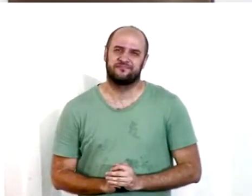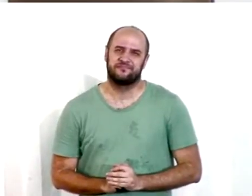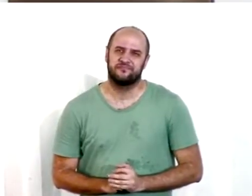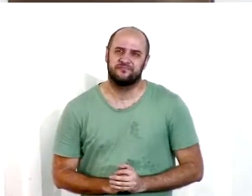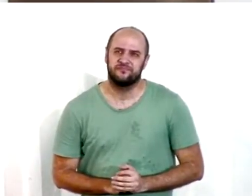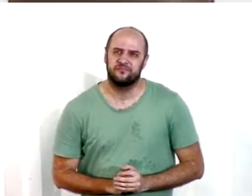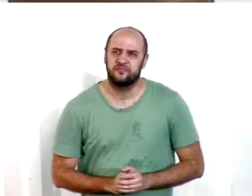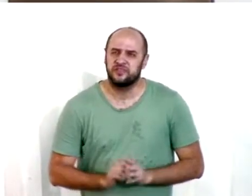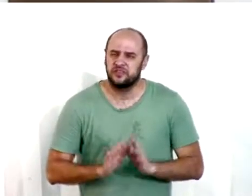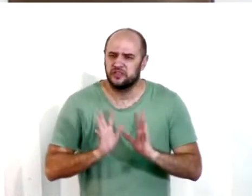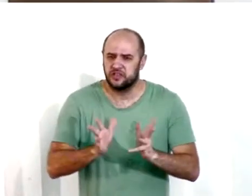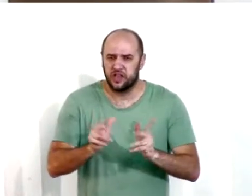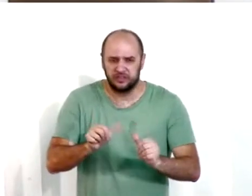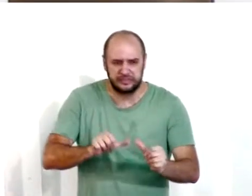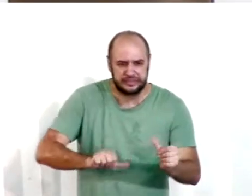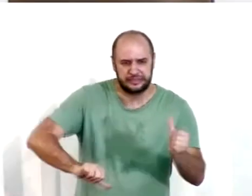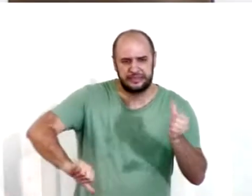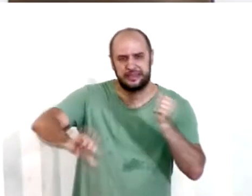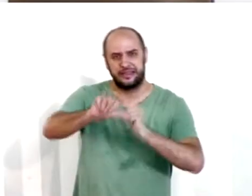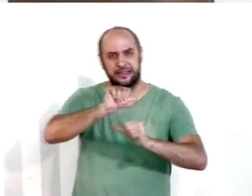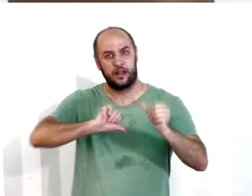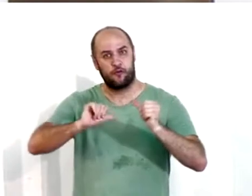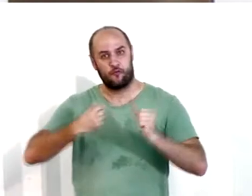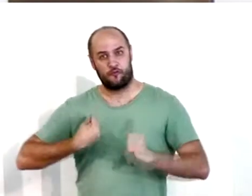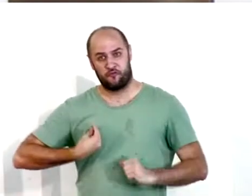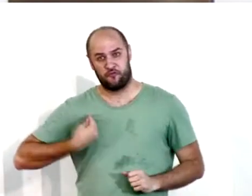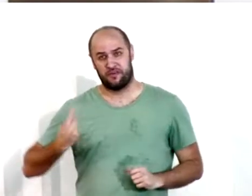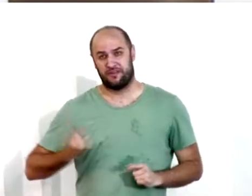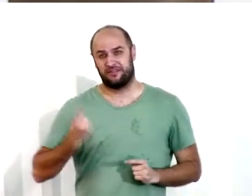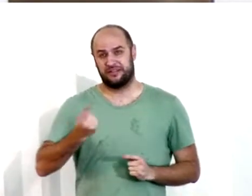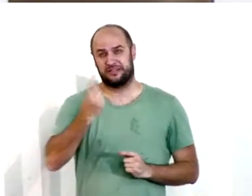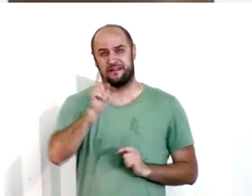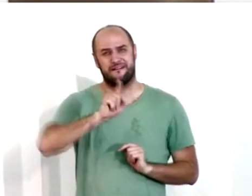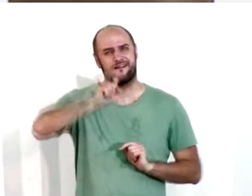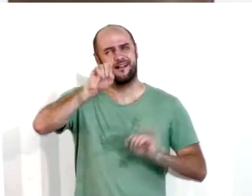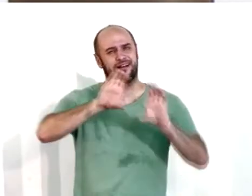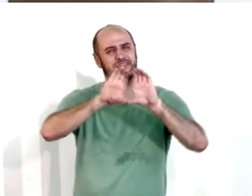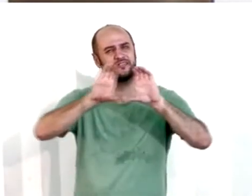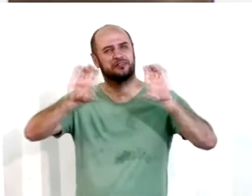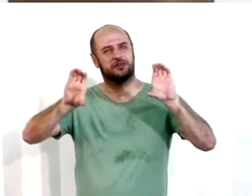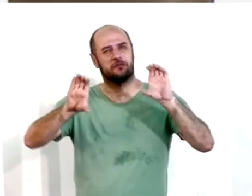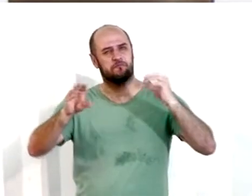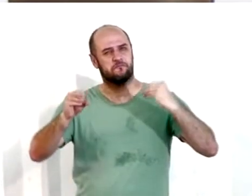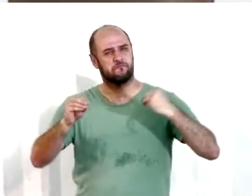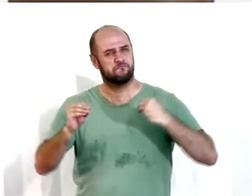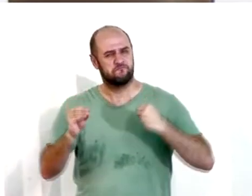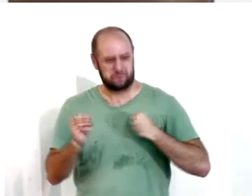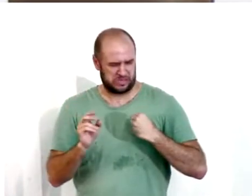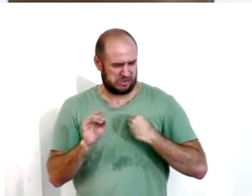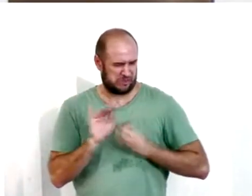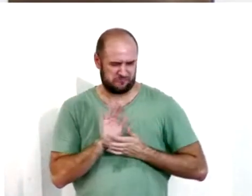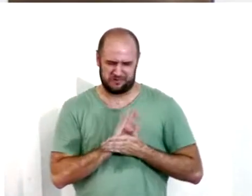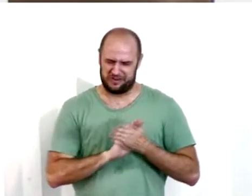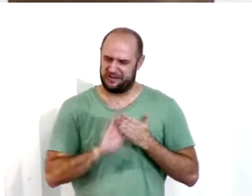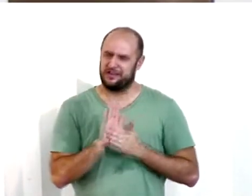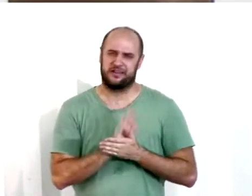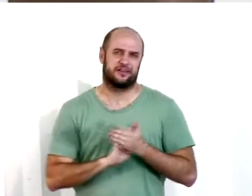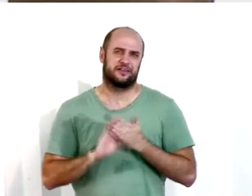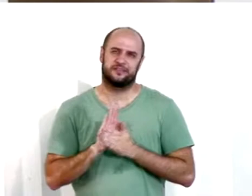Quando formos transformados para a eternidade, não haverá a opção de pecar.